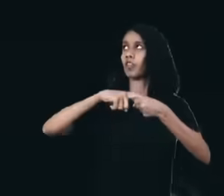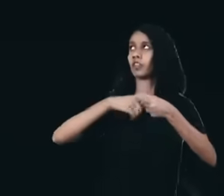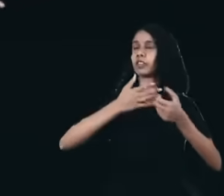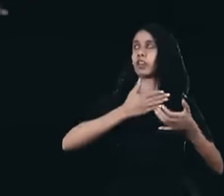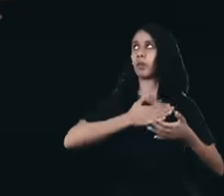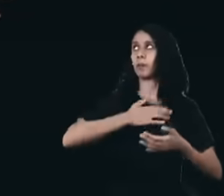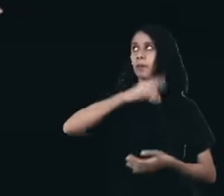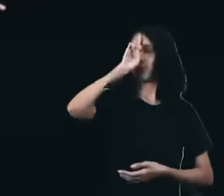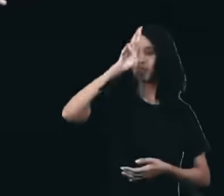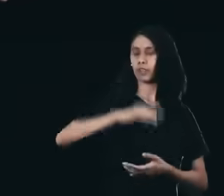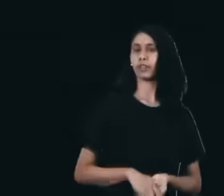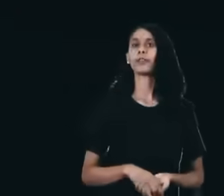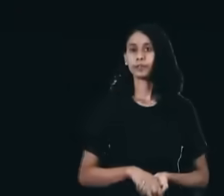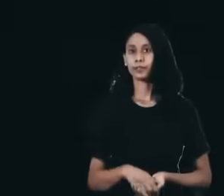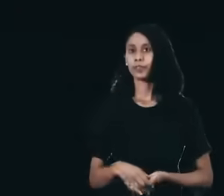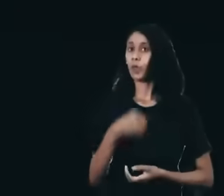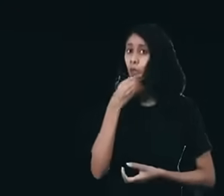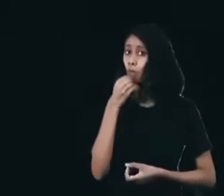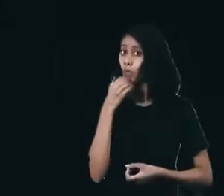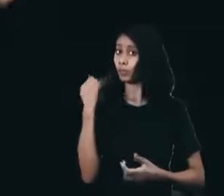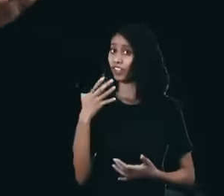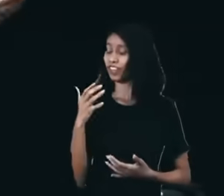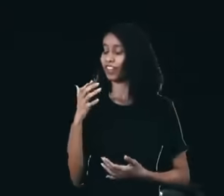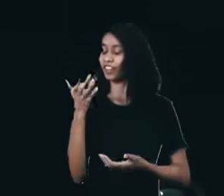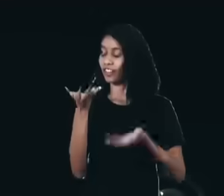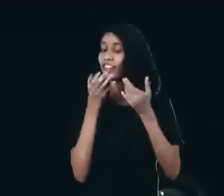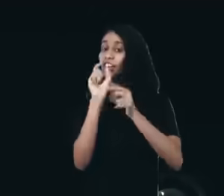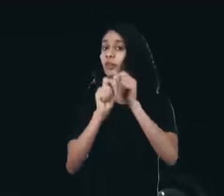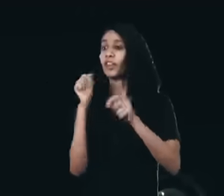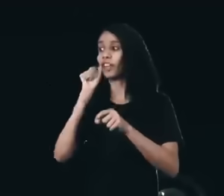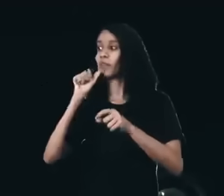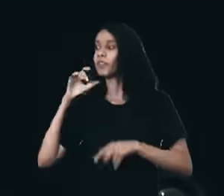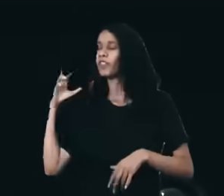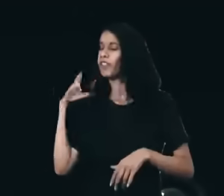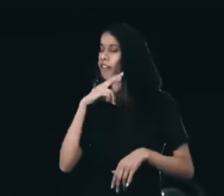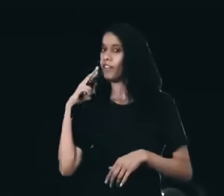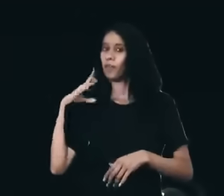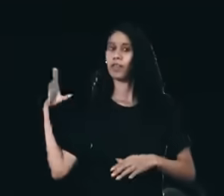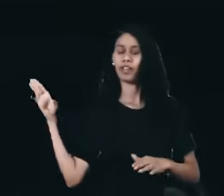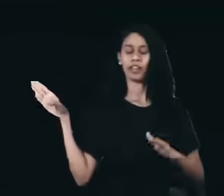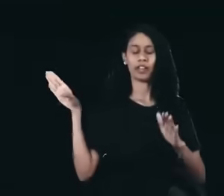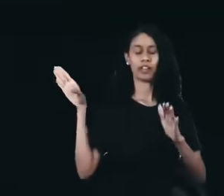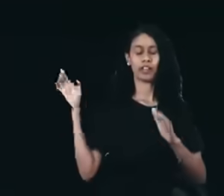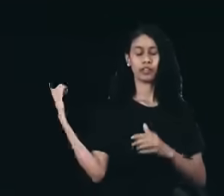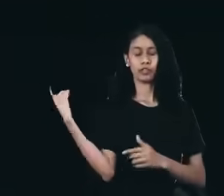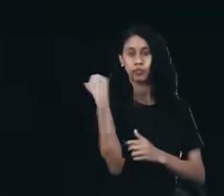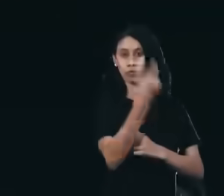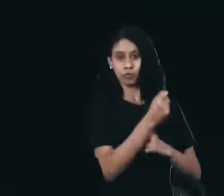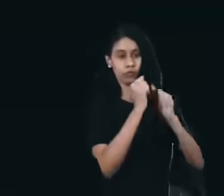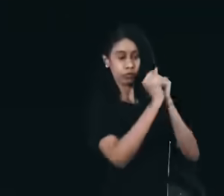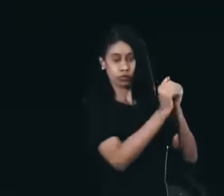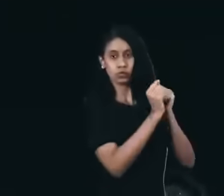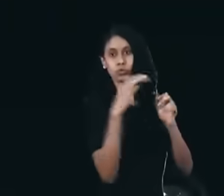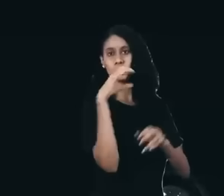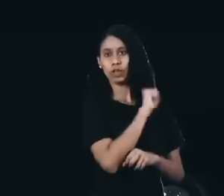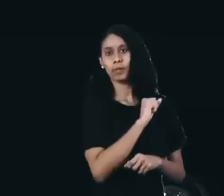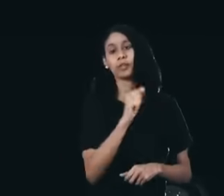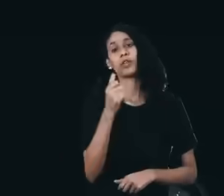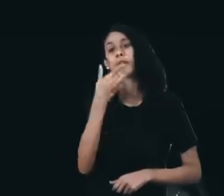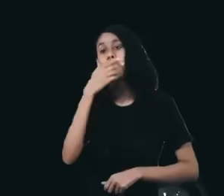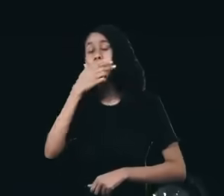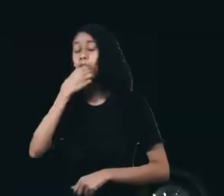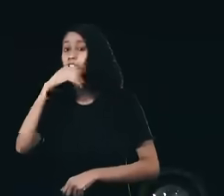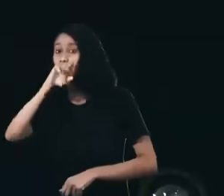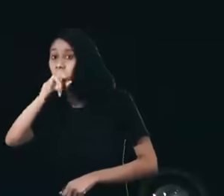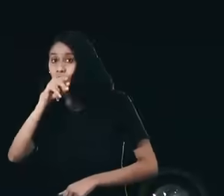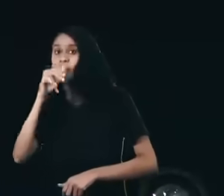era rápido. Ele queria levar a mulher a todo custo. O texto diz assim, mas o irmão e a mãe dela responderam, deixa a jovem ficar mais